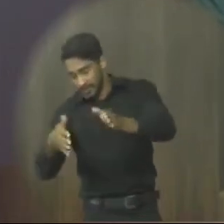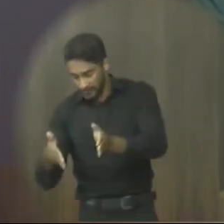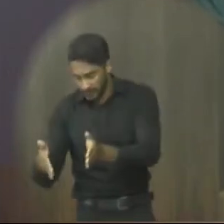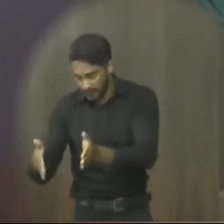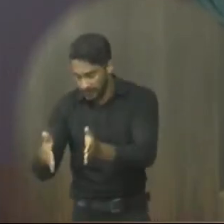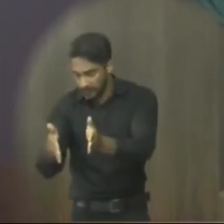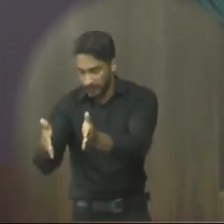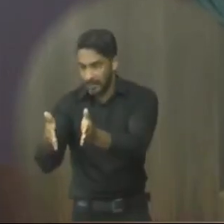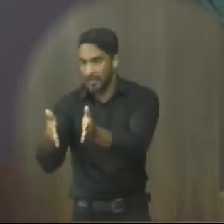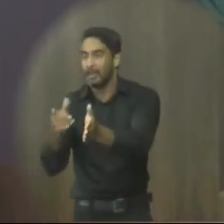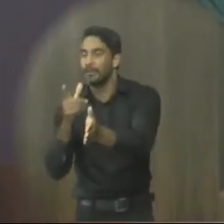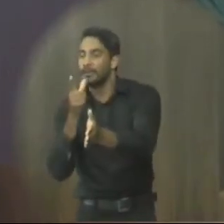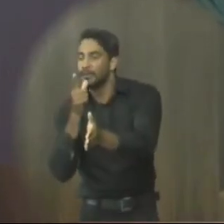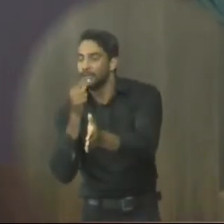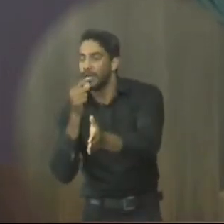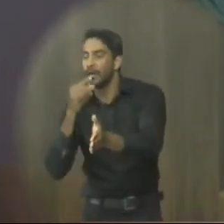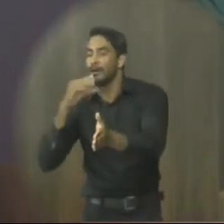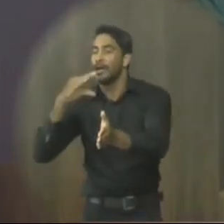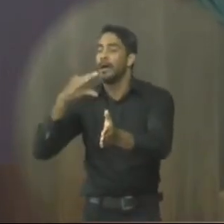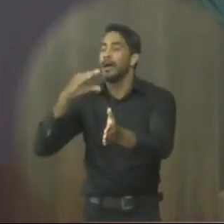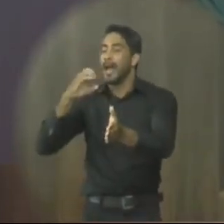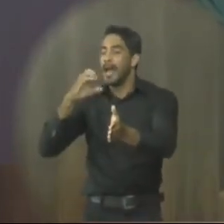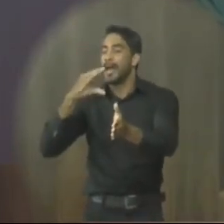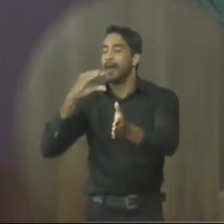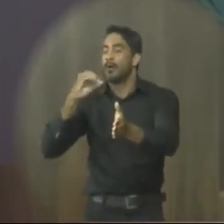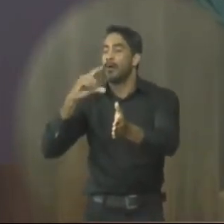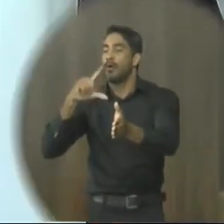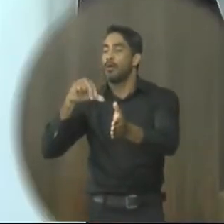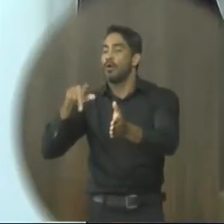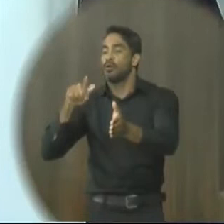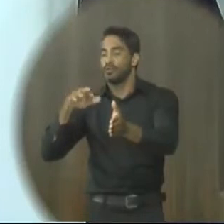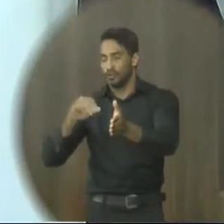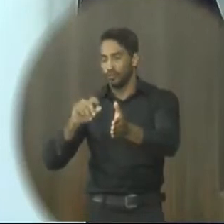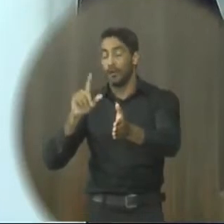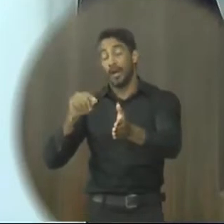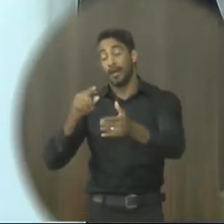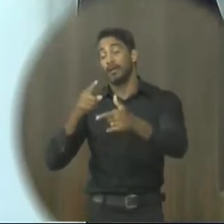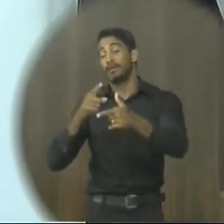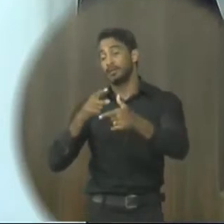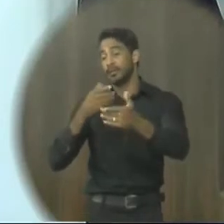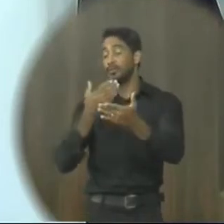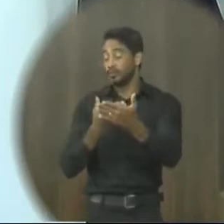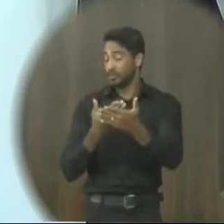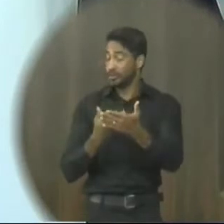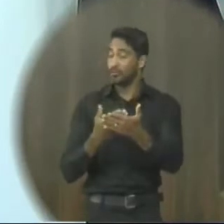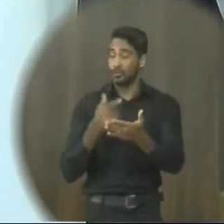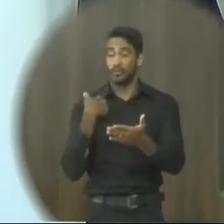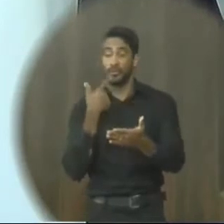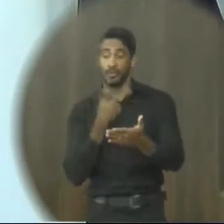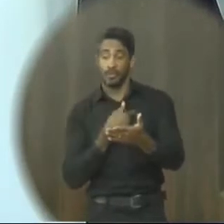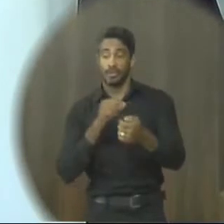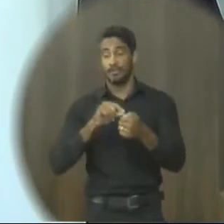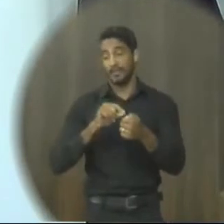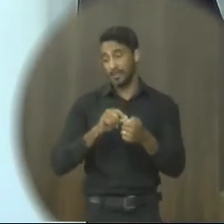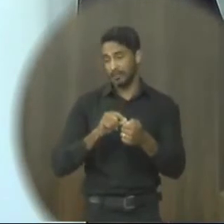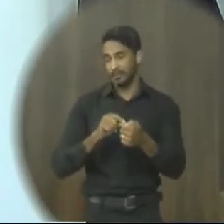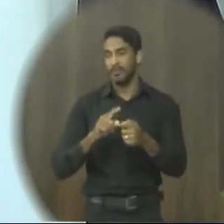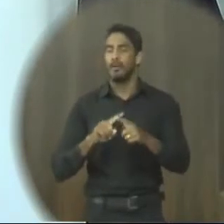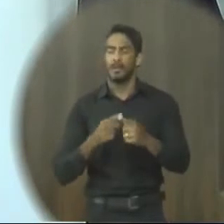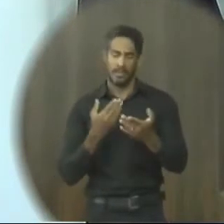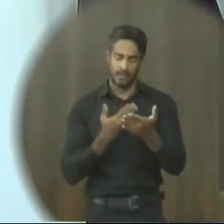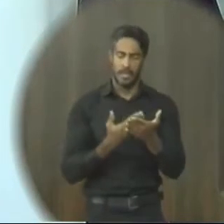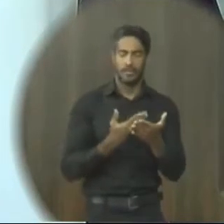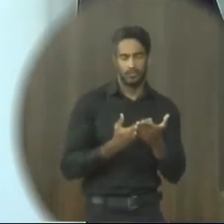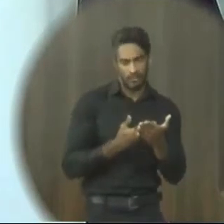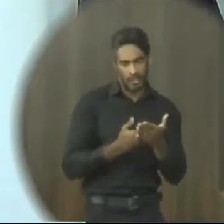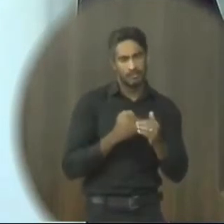ecológica. Essa eu acho que é a solução mais viável dentro dos estudos que nós fizemos, mas ainda está em estudo.